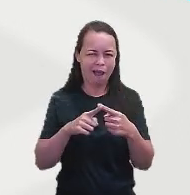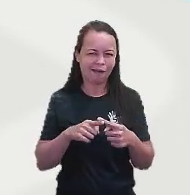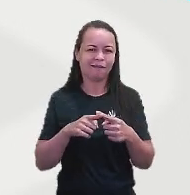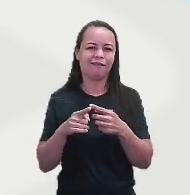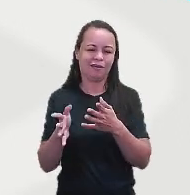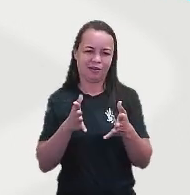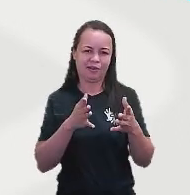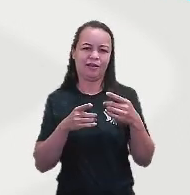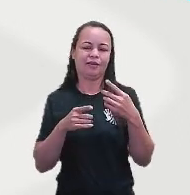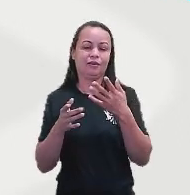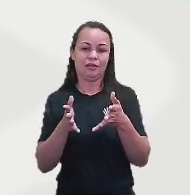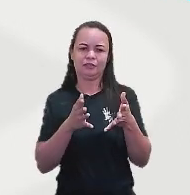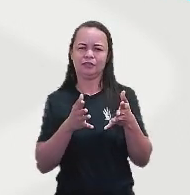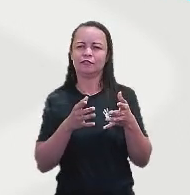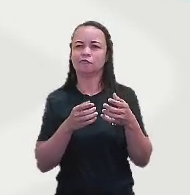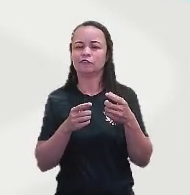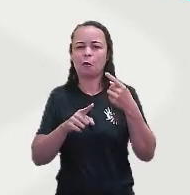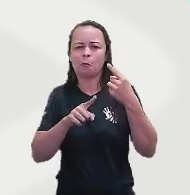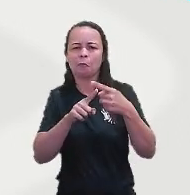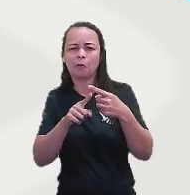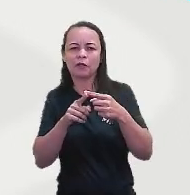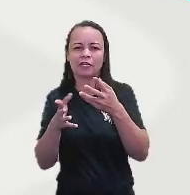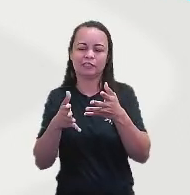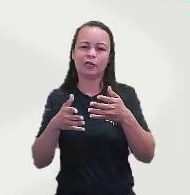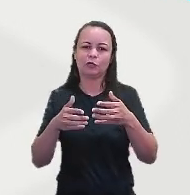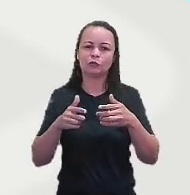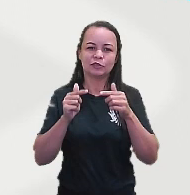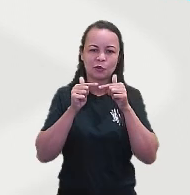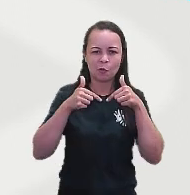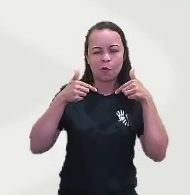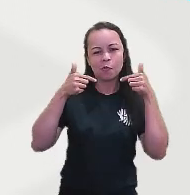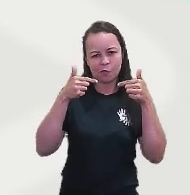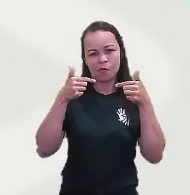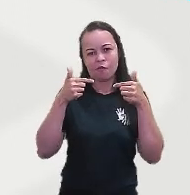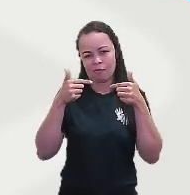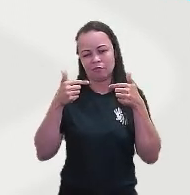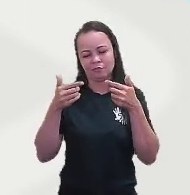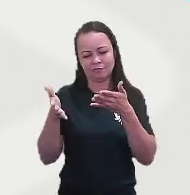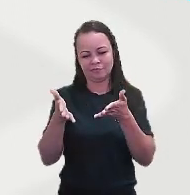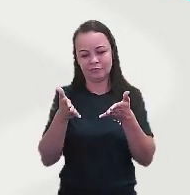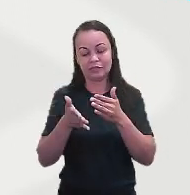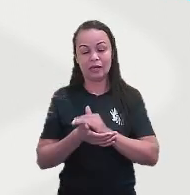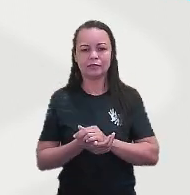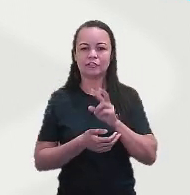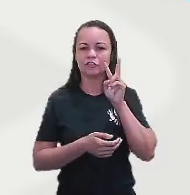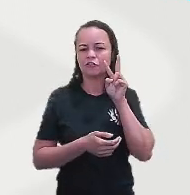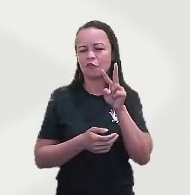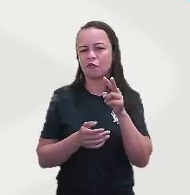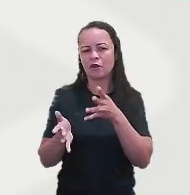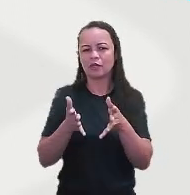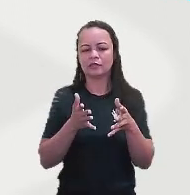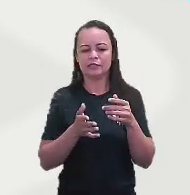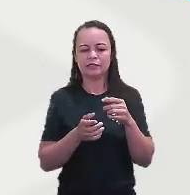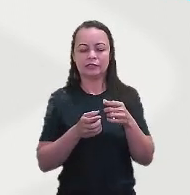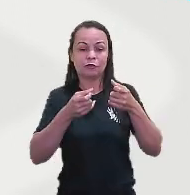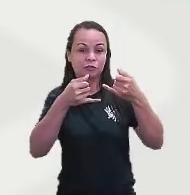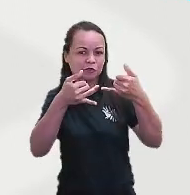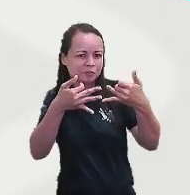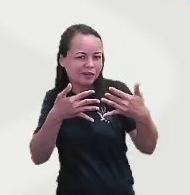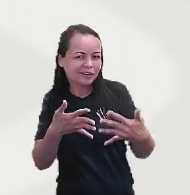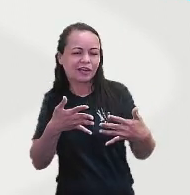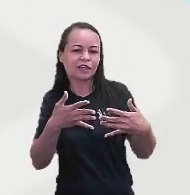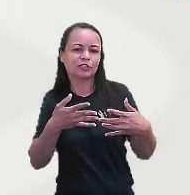ali, que fica com um pouco de humor, né? Um pouco engraçado, porque Se a gente for reparar, cada